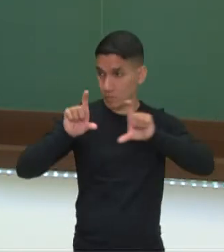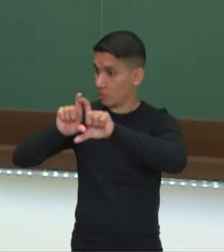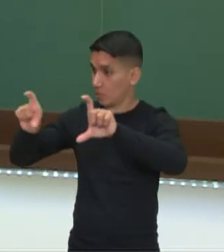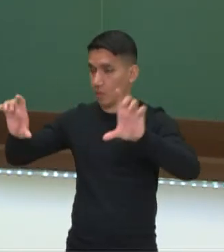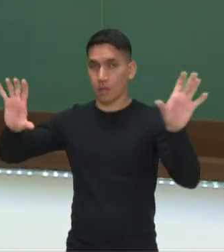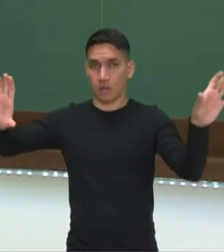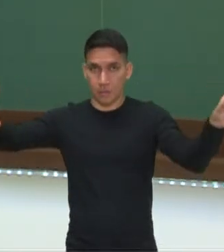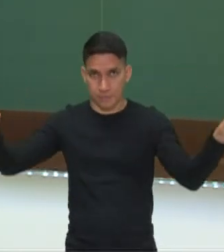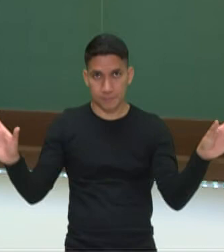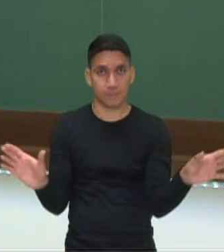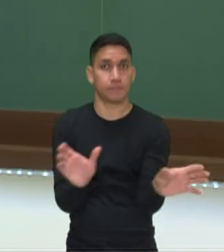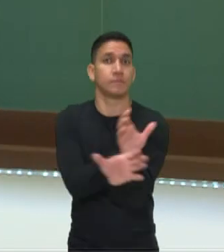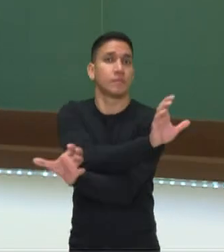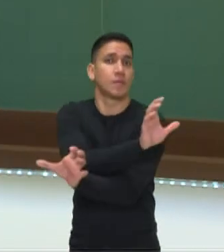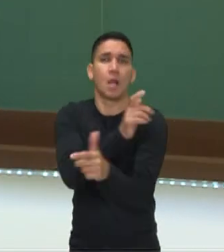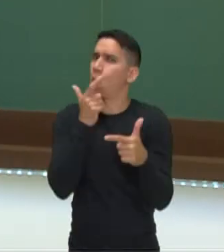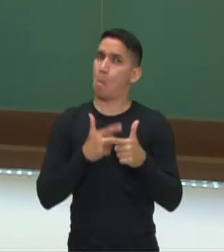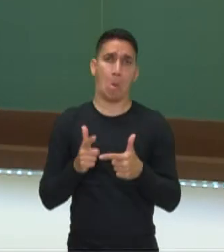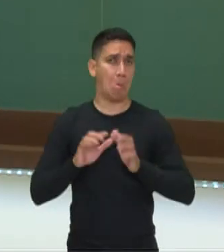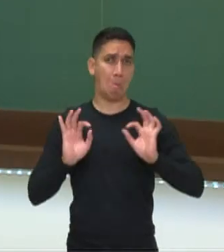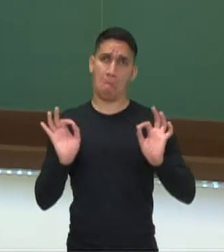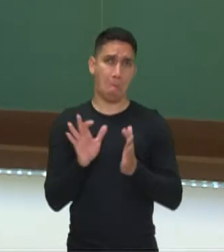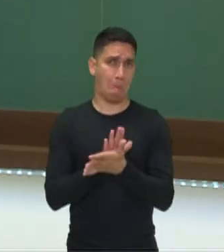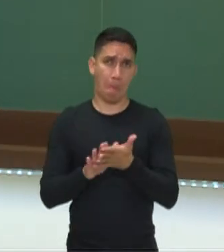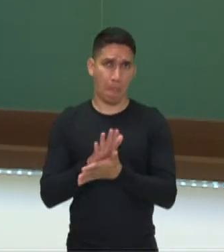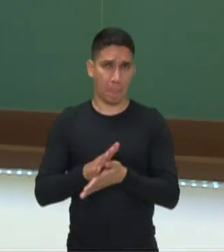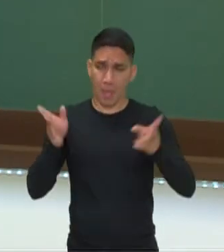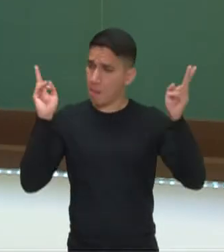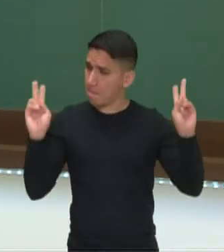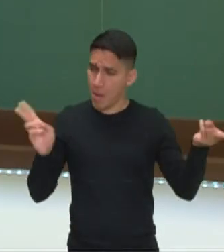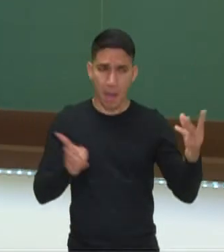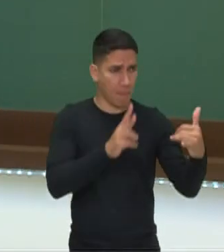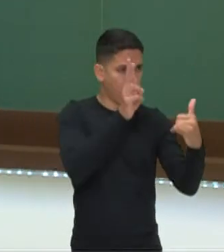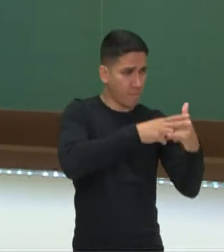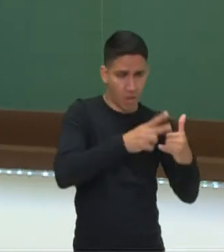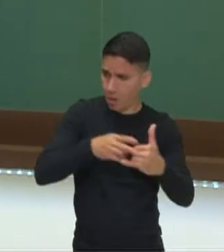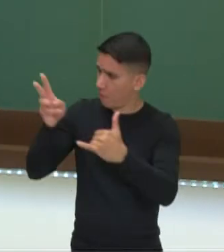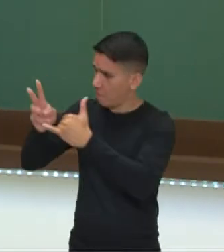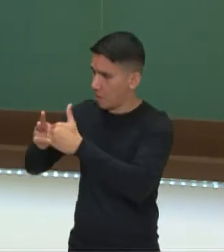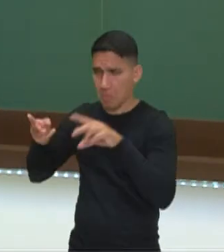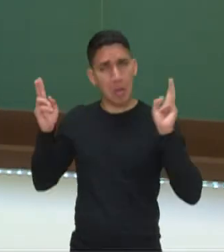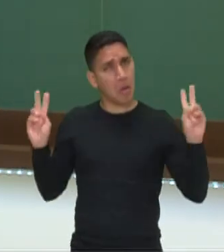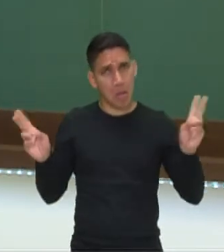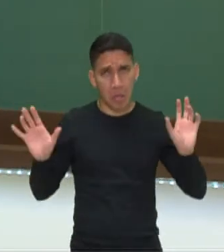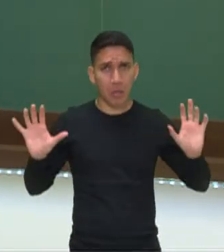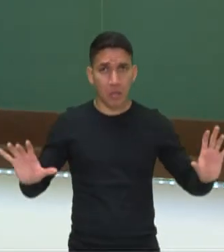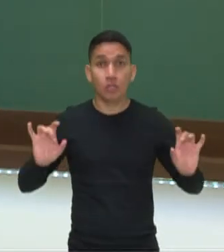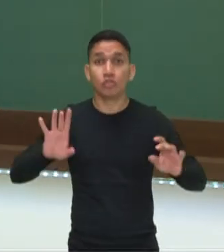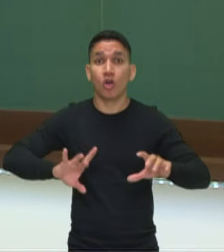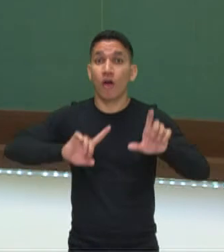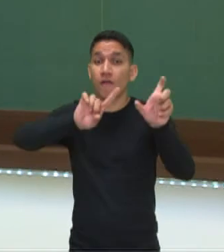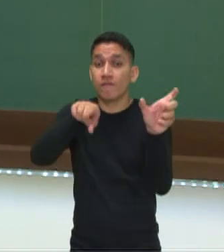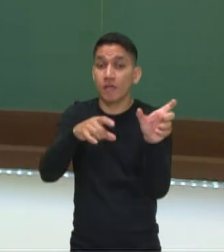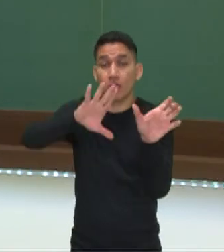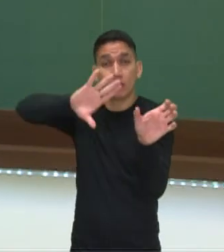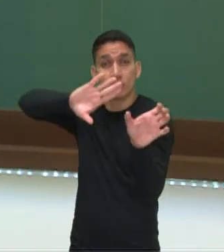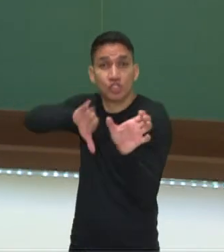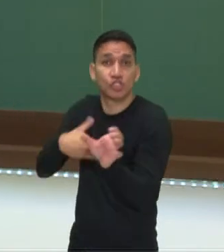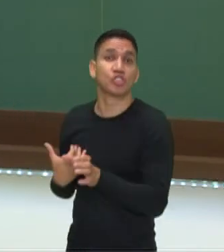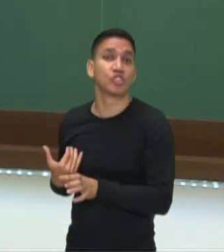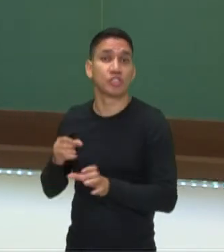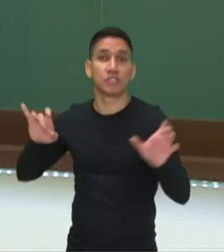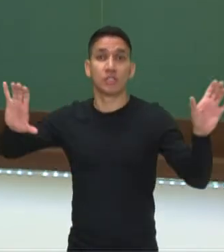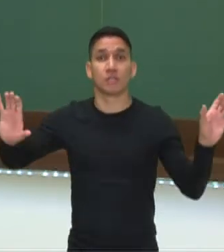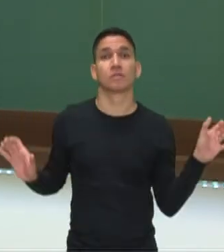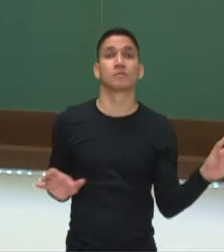das orações, sem problema nenhum, o tempo verbal vai continuar o mesmo e você vai retirar a vírgula se você fizer